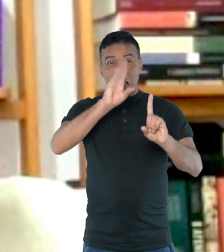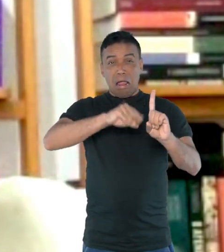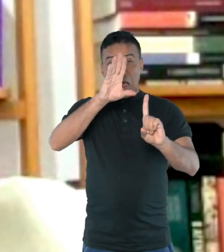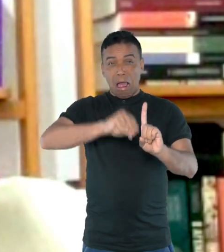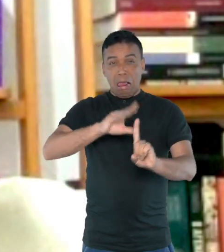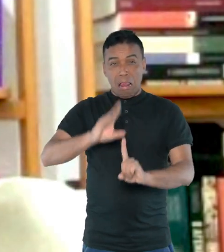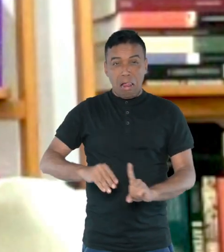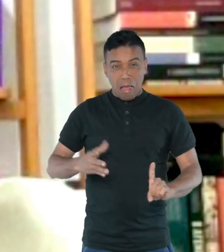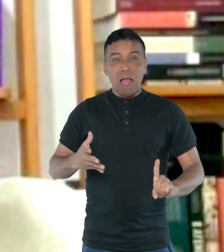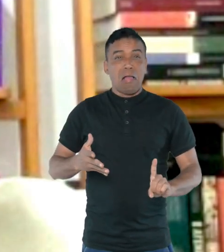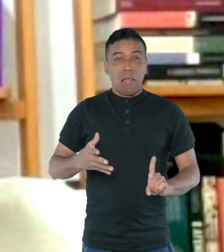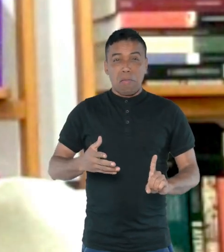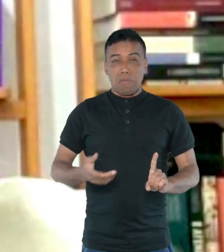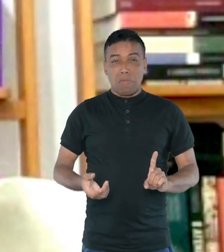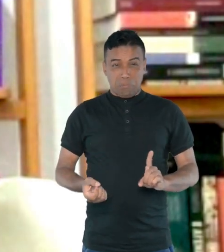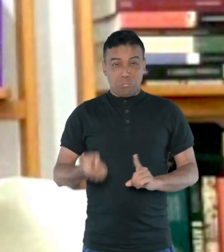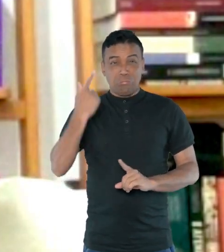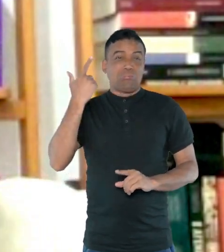o medo